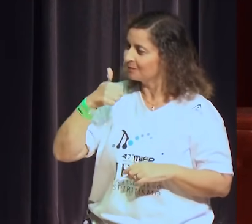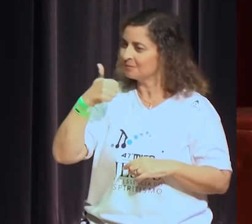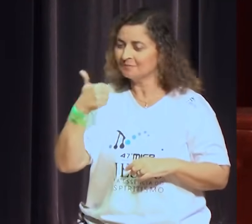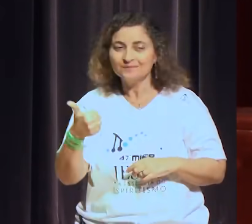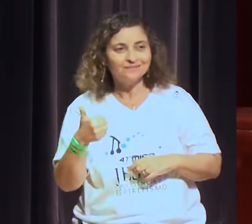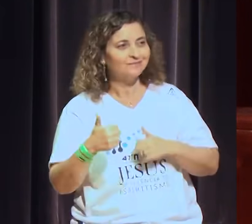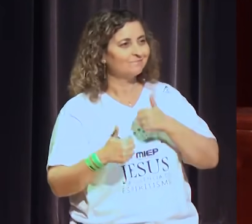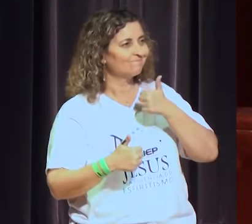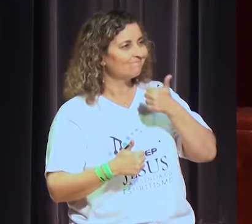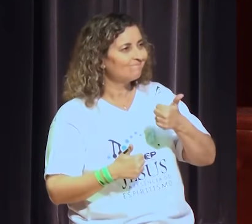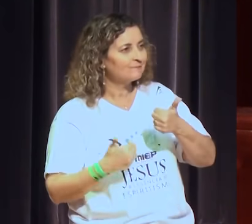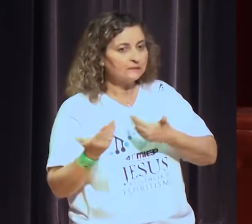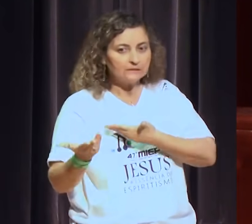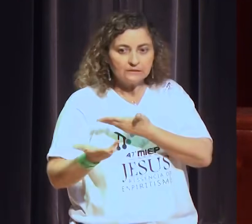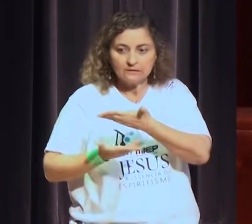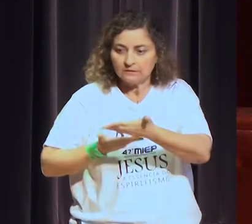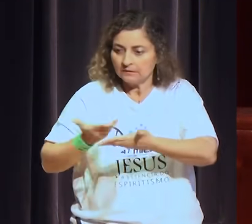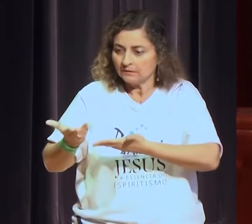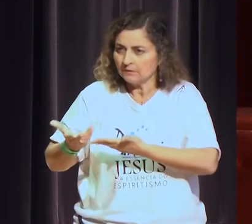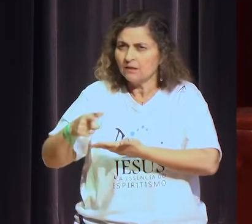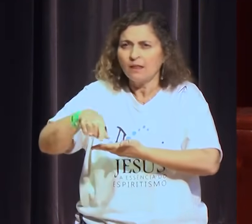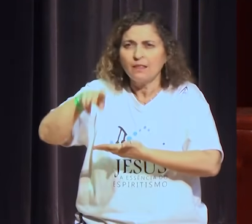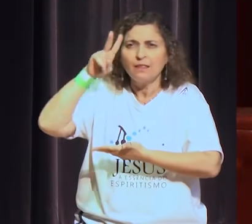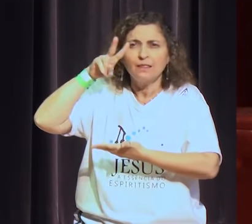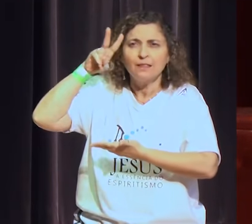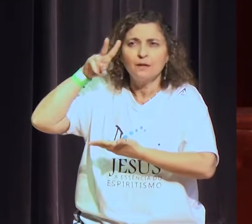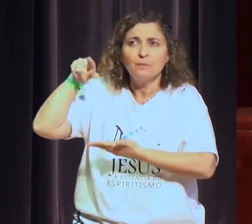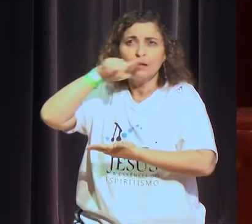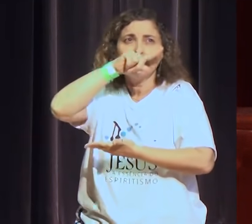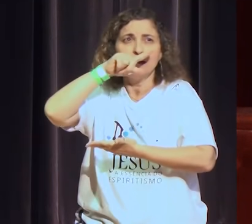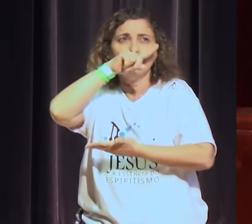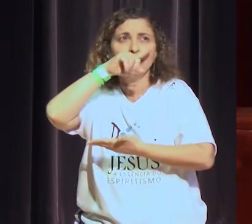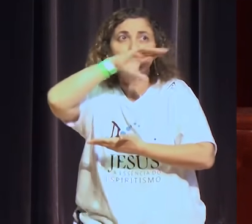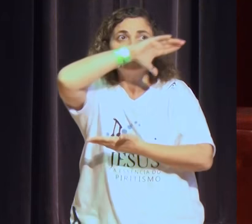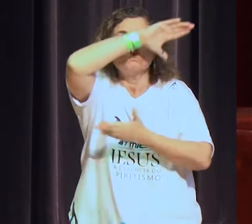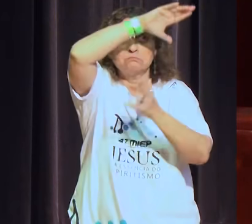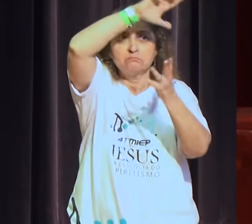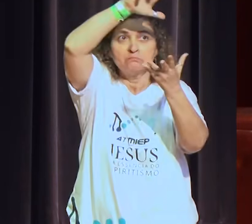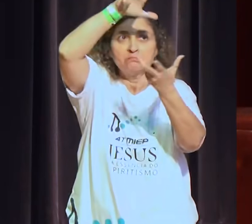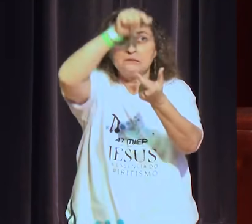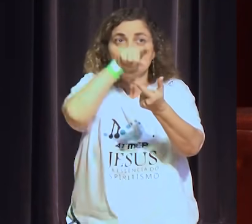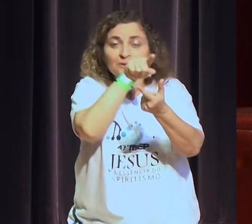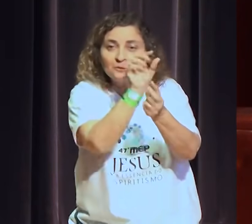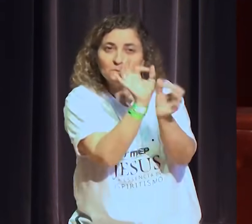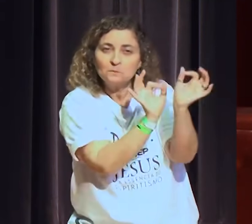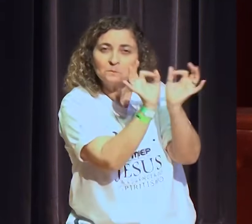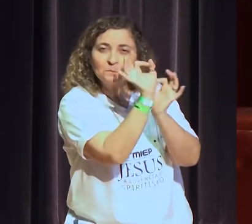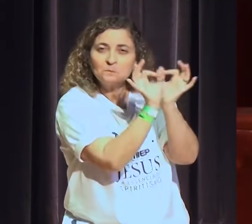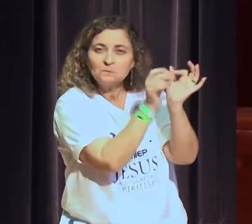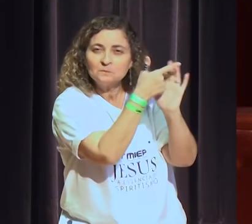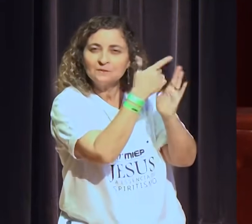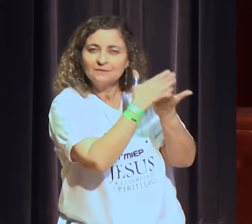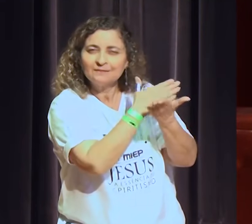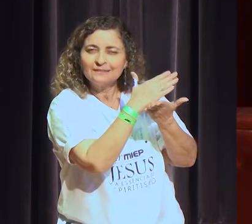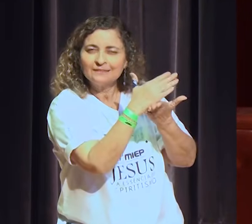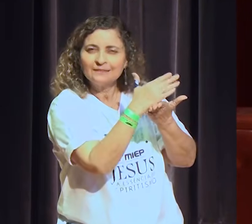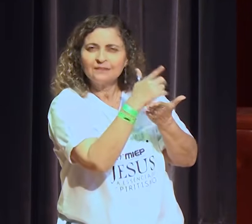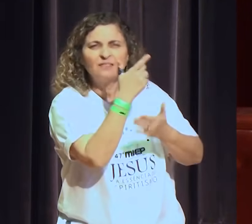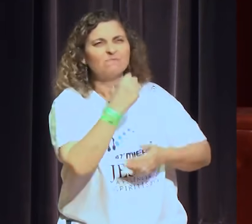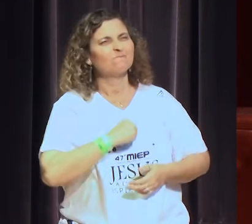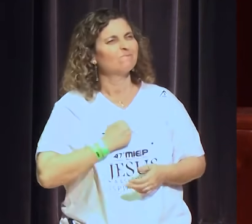Ô, fulano, como é que você está? Tudo bem? Tudo bem? Pai, você lembra aquele planeta que nós